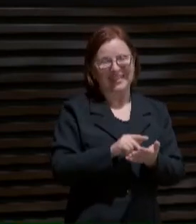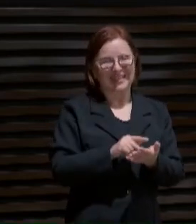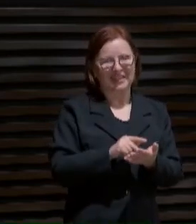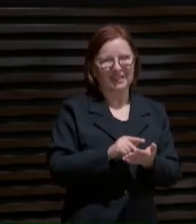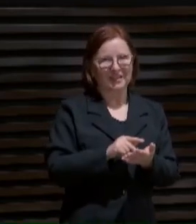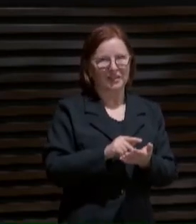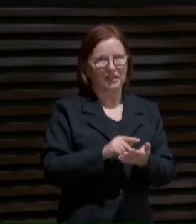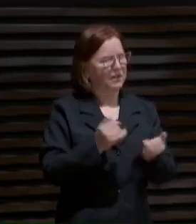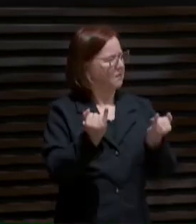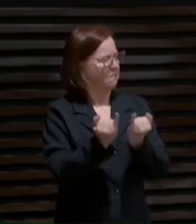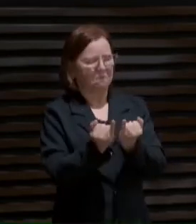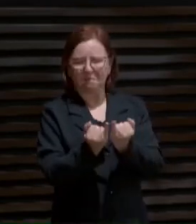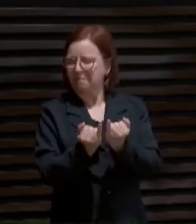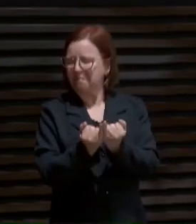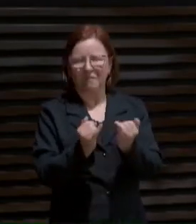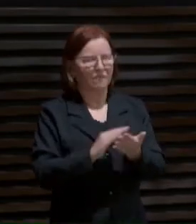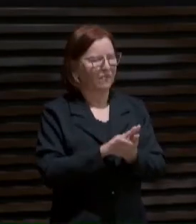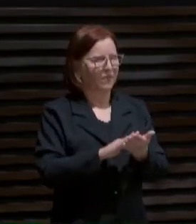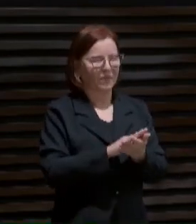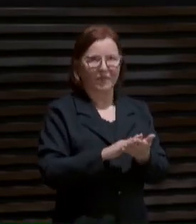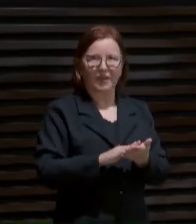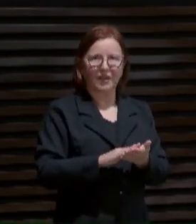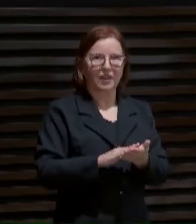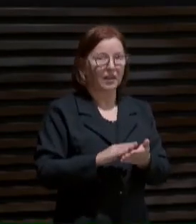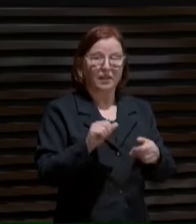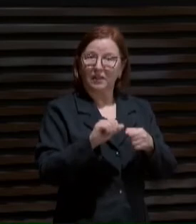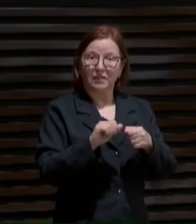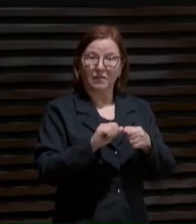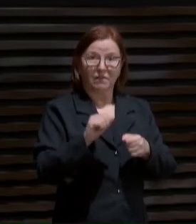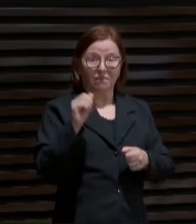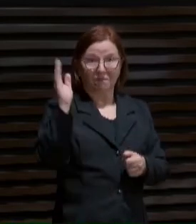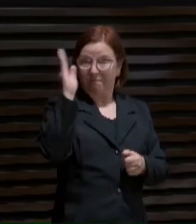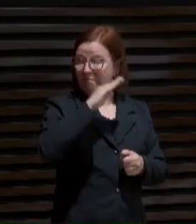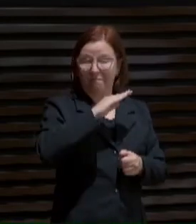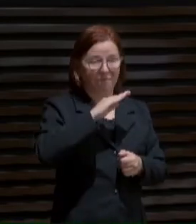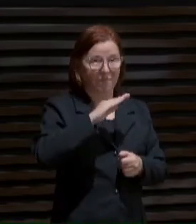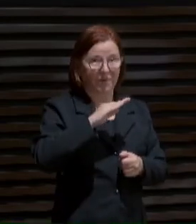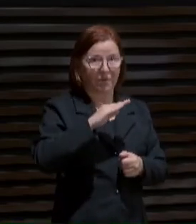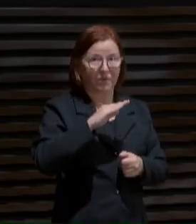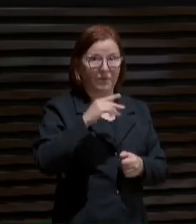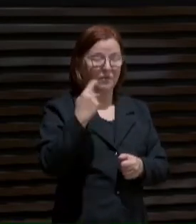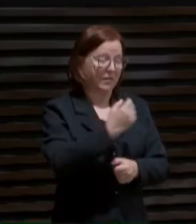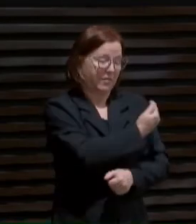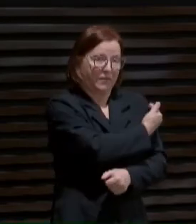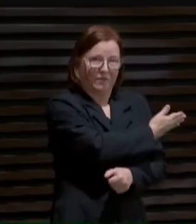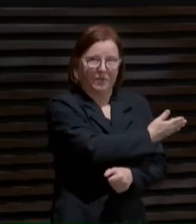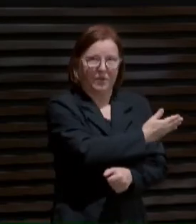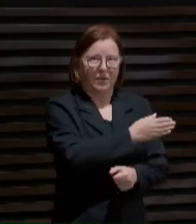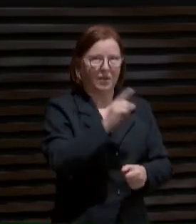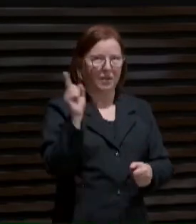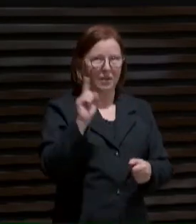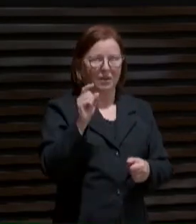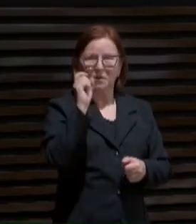não usa a língua para difamar que nenhum mal faz ao seu semelhante e não lança calúnia contra